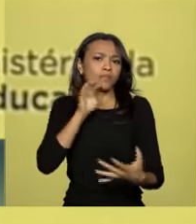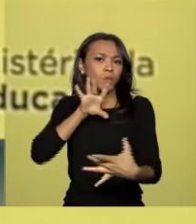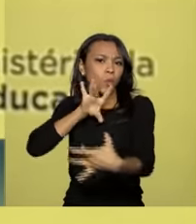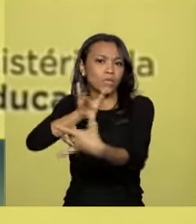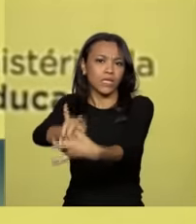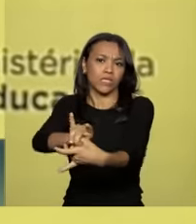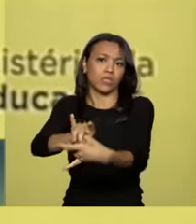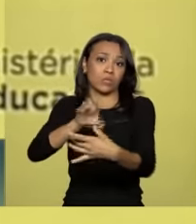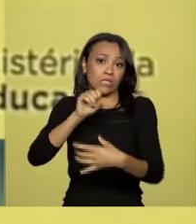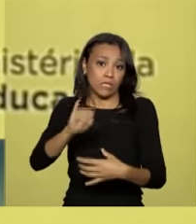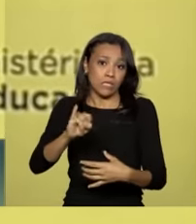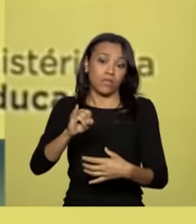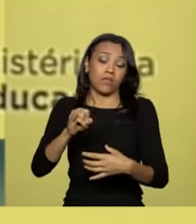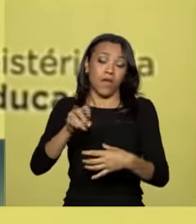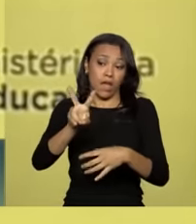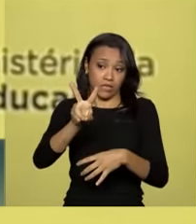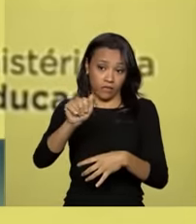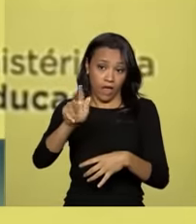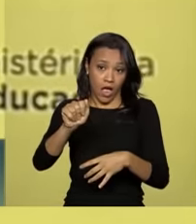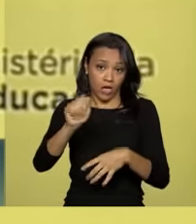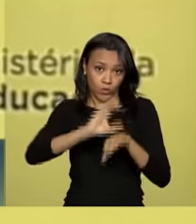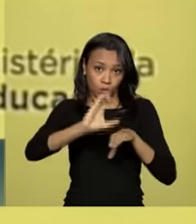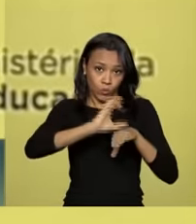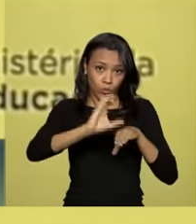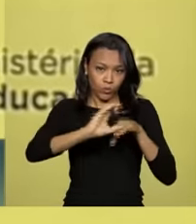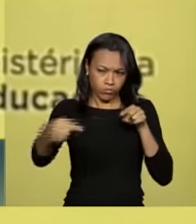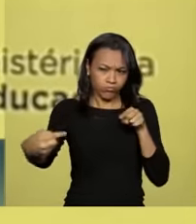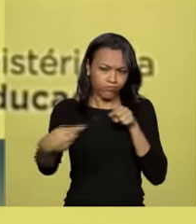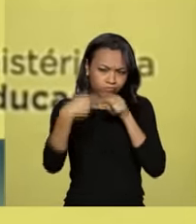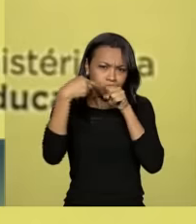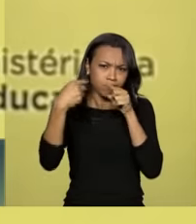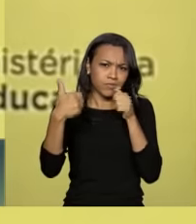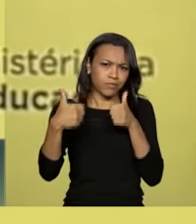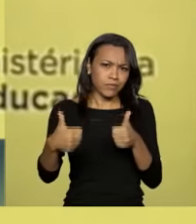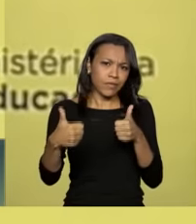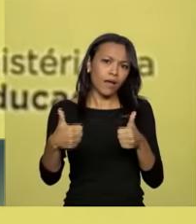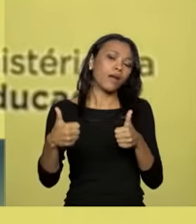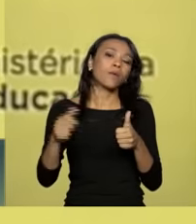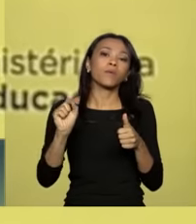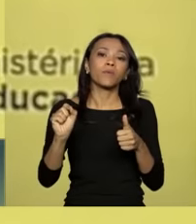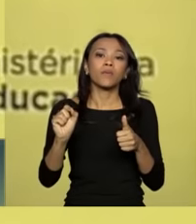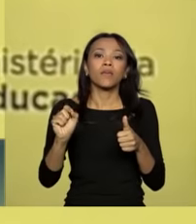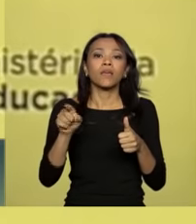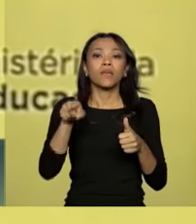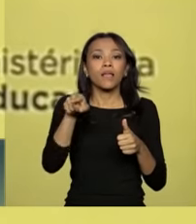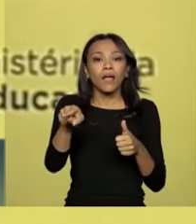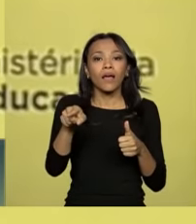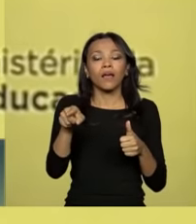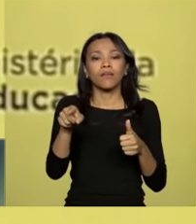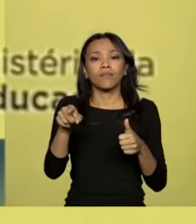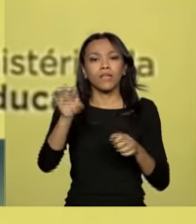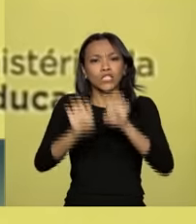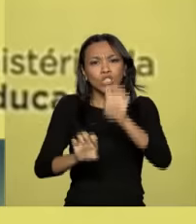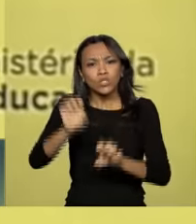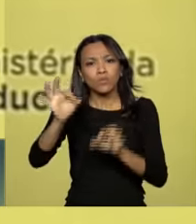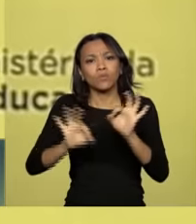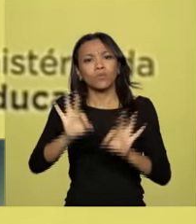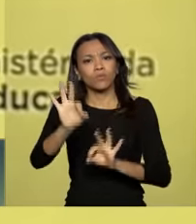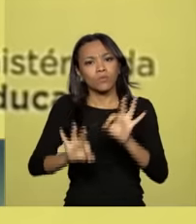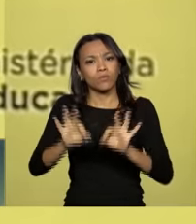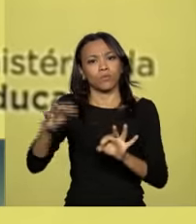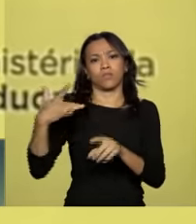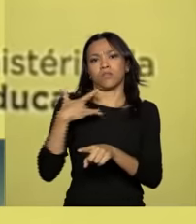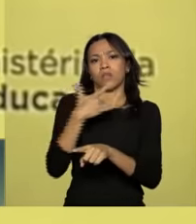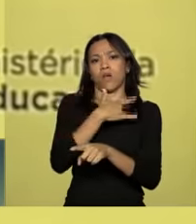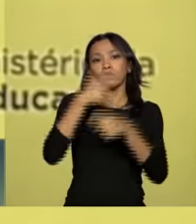se a quantidade de vagas daquele curso está adequada com a estrutura da rede de